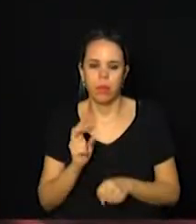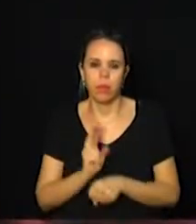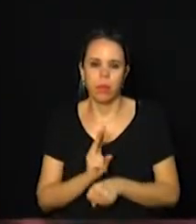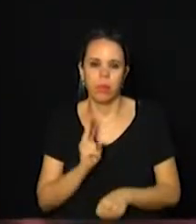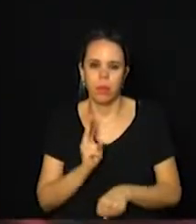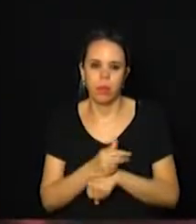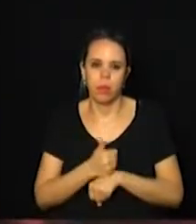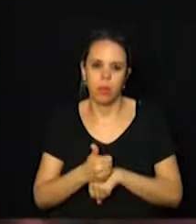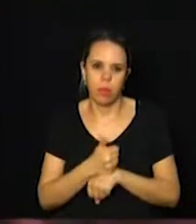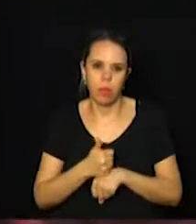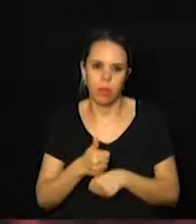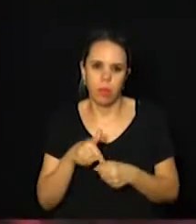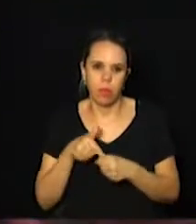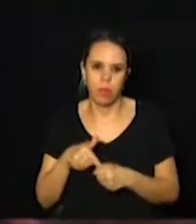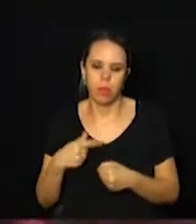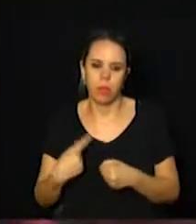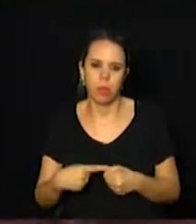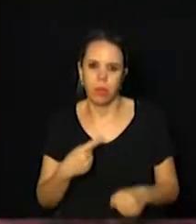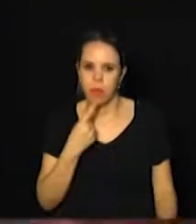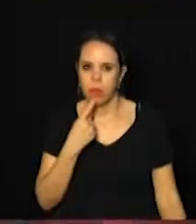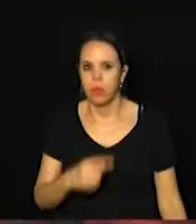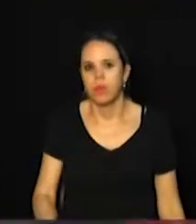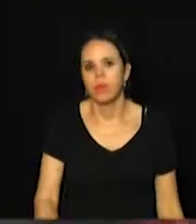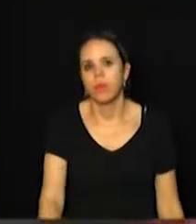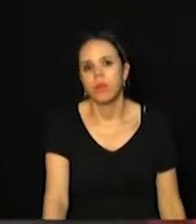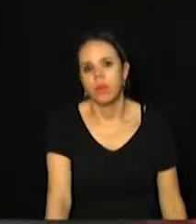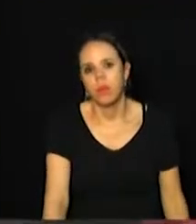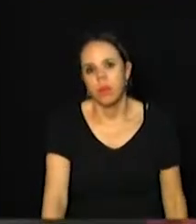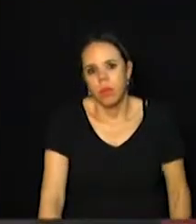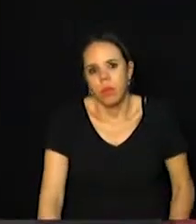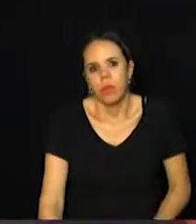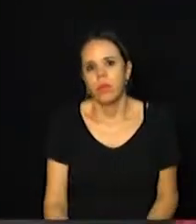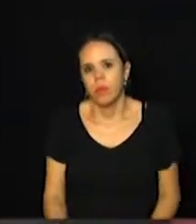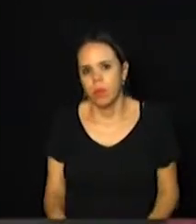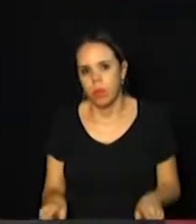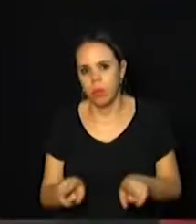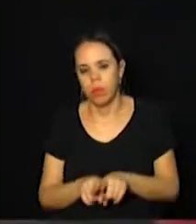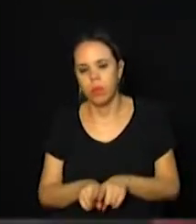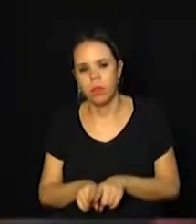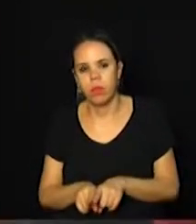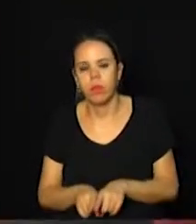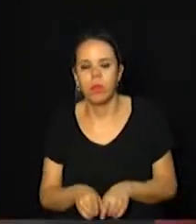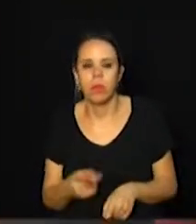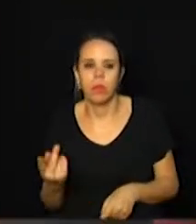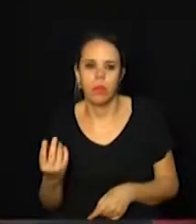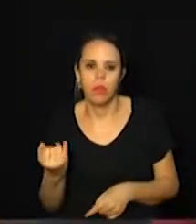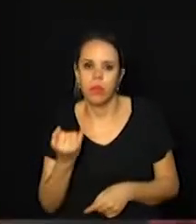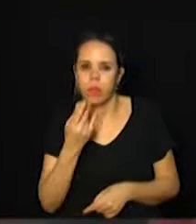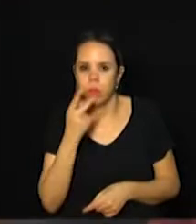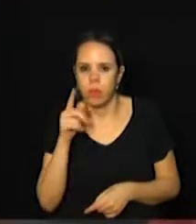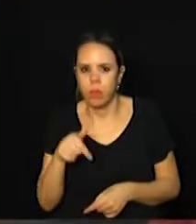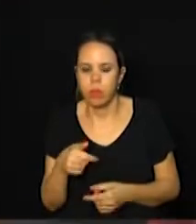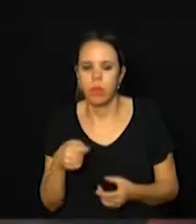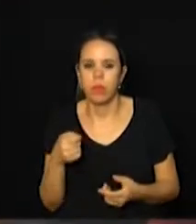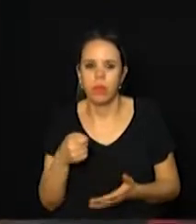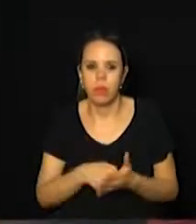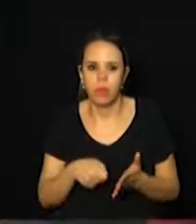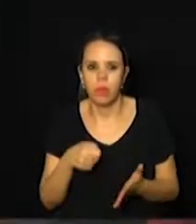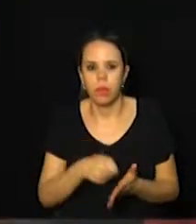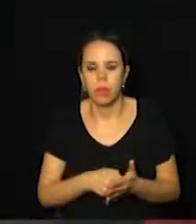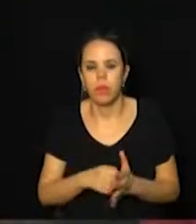da profissão do frentista no município de Campinas mas também Vale ressaltar que essa briga